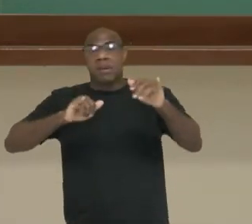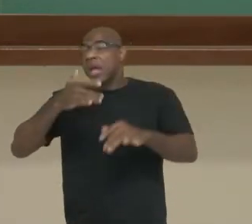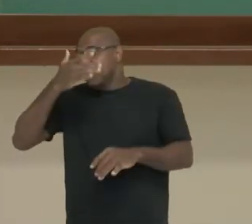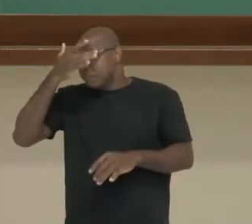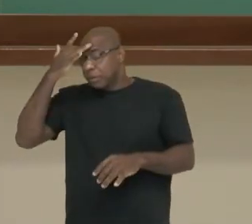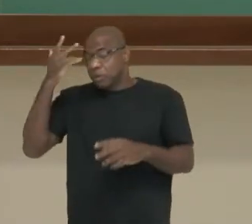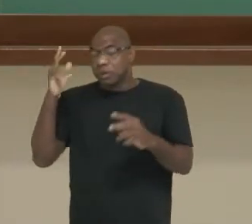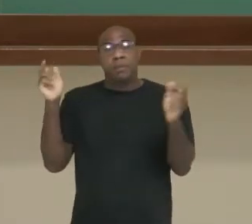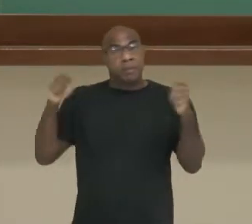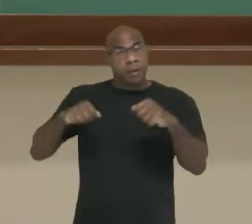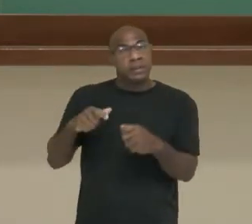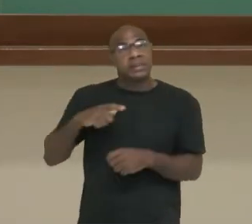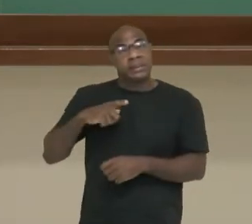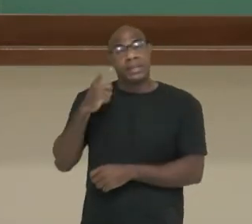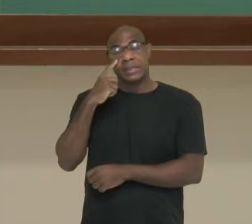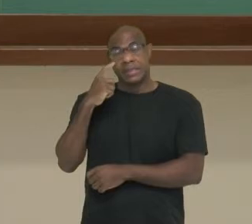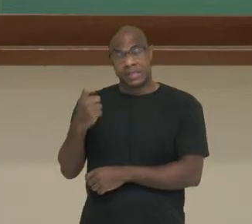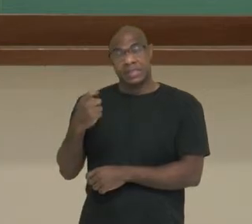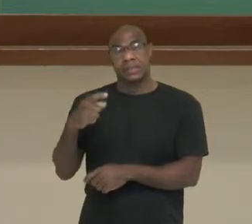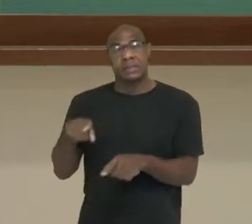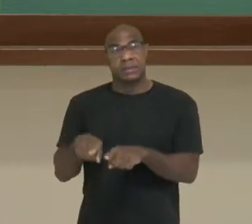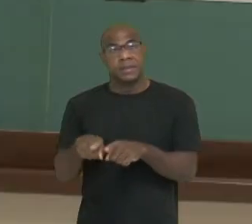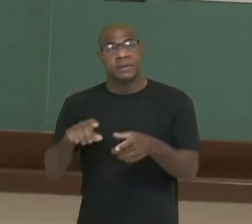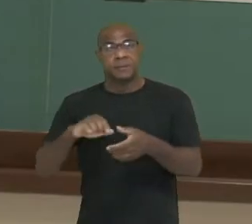através dessas representações dramáticas.